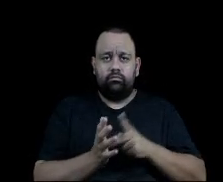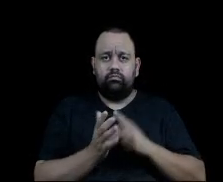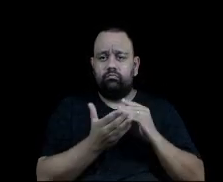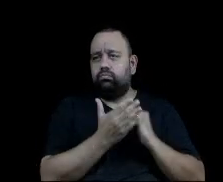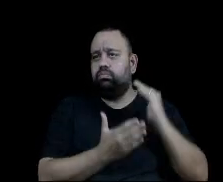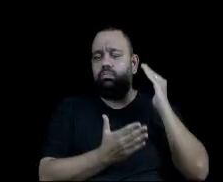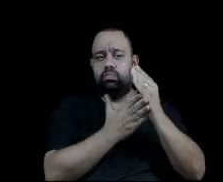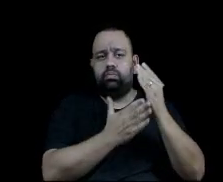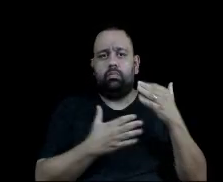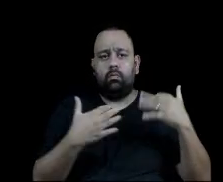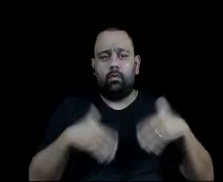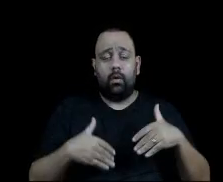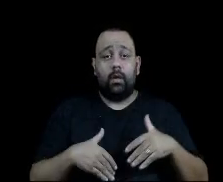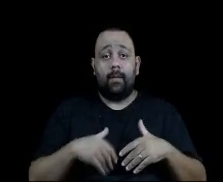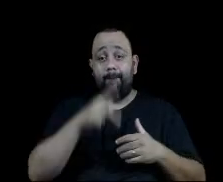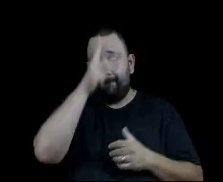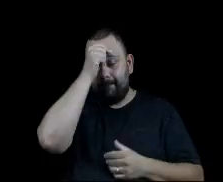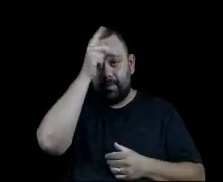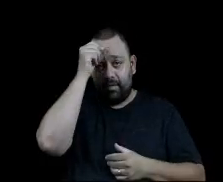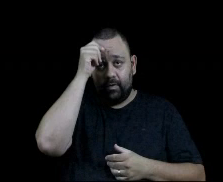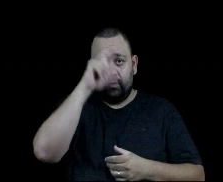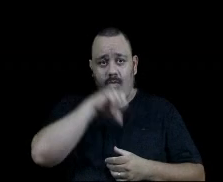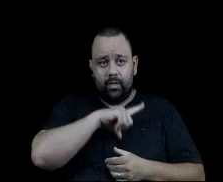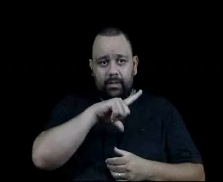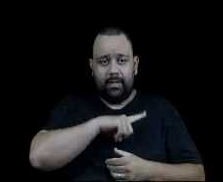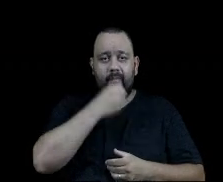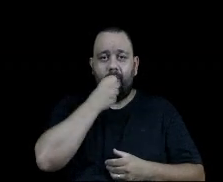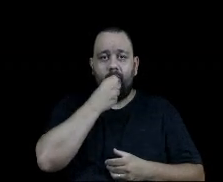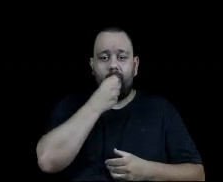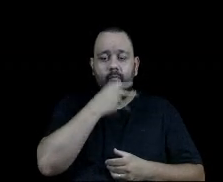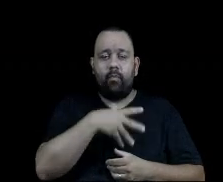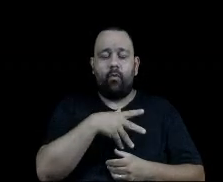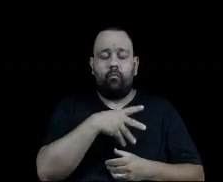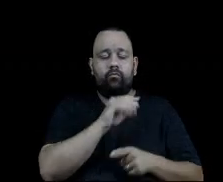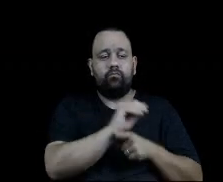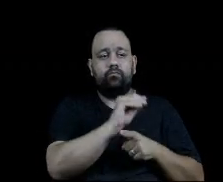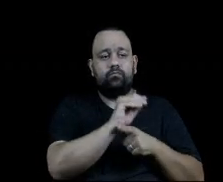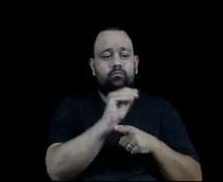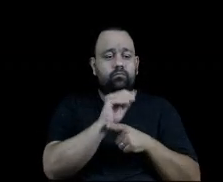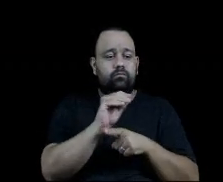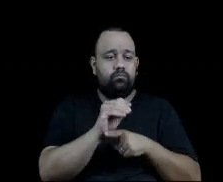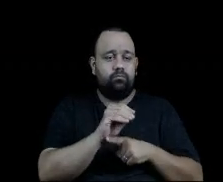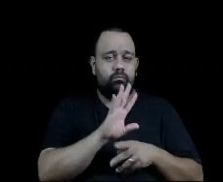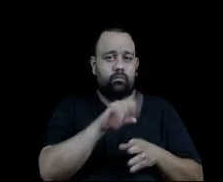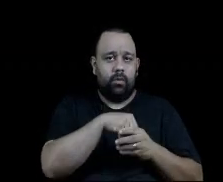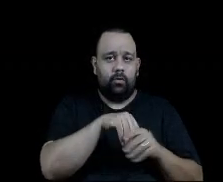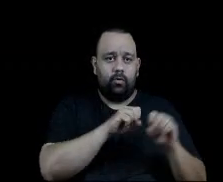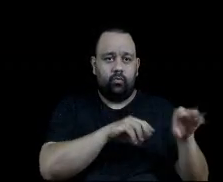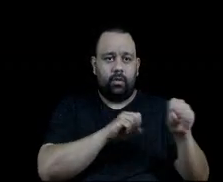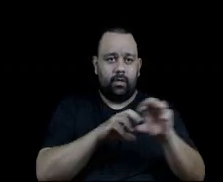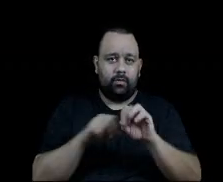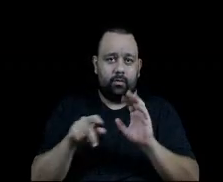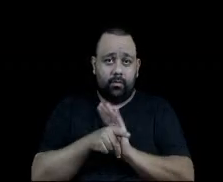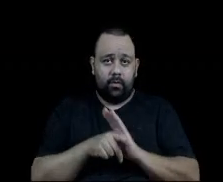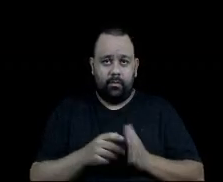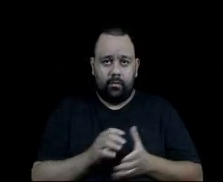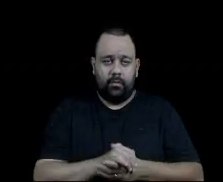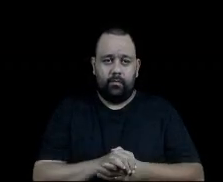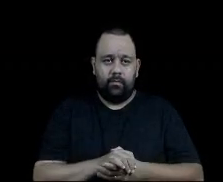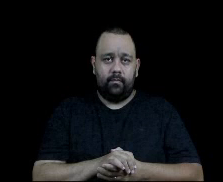bom, bem acima do mínimo. Quer dizer que a prefeitura ela tem um bom investimento dentro da educação.